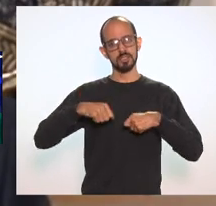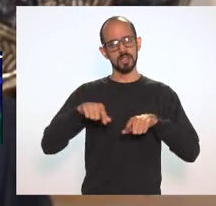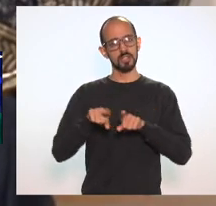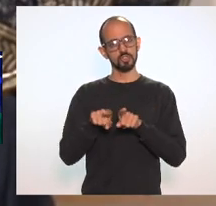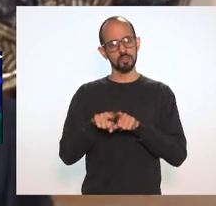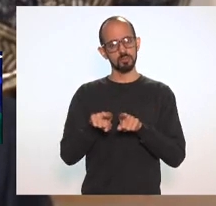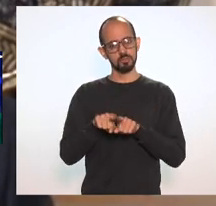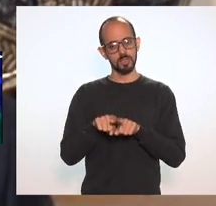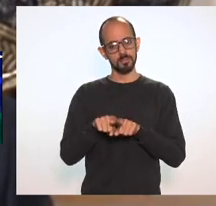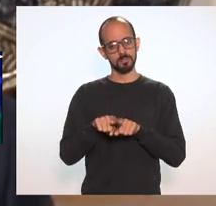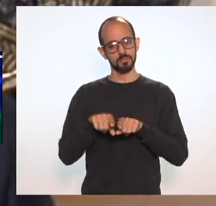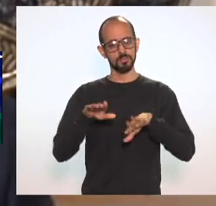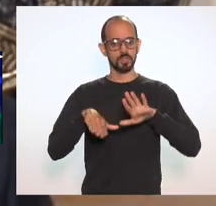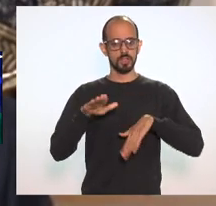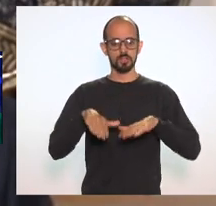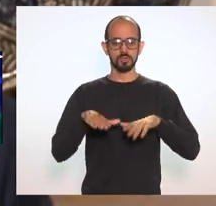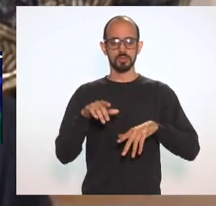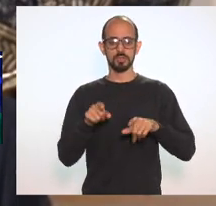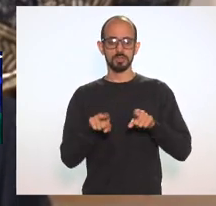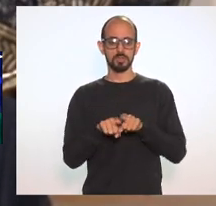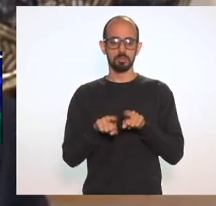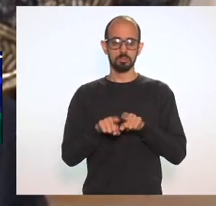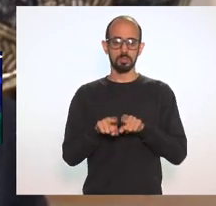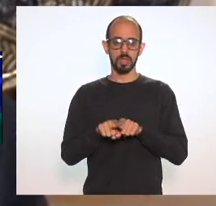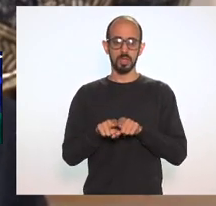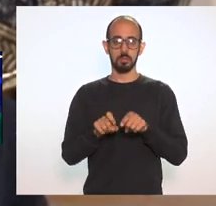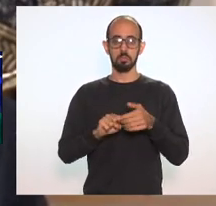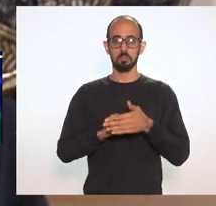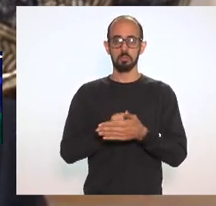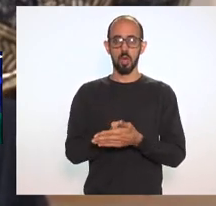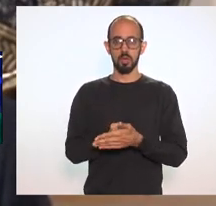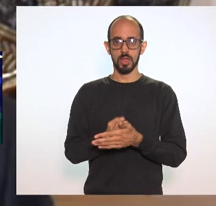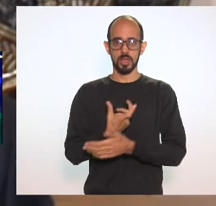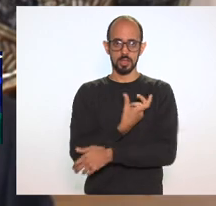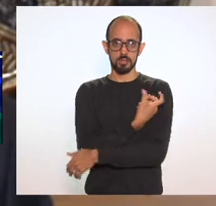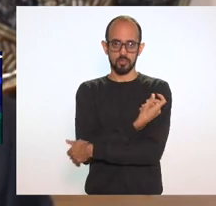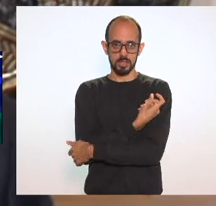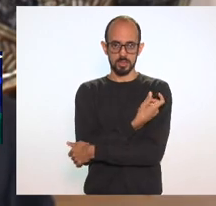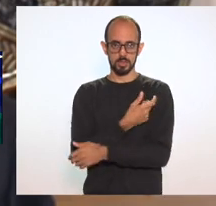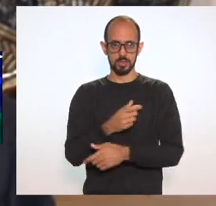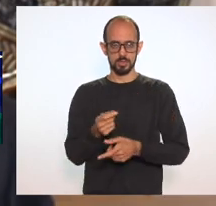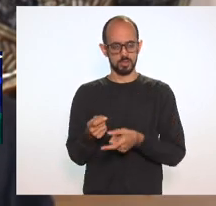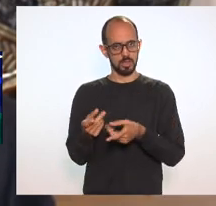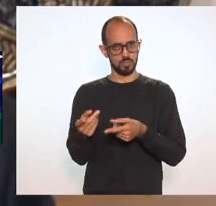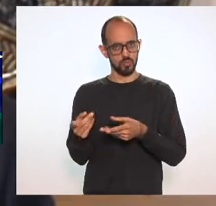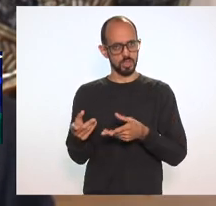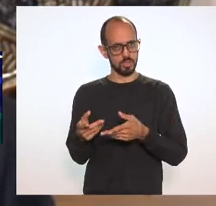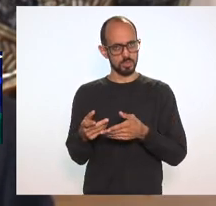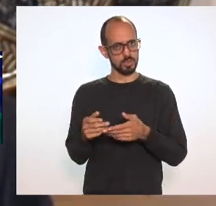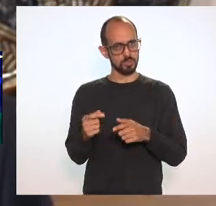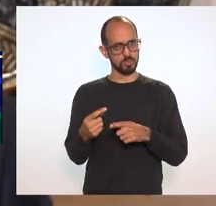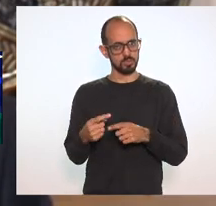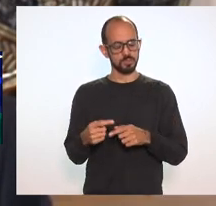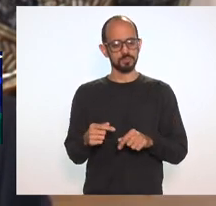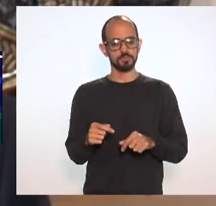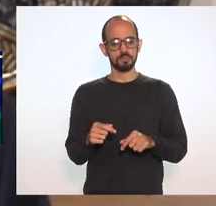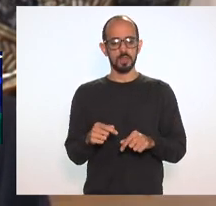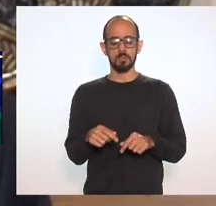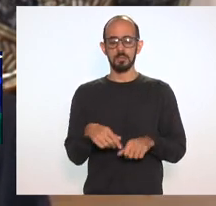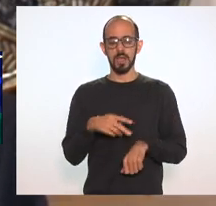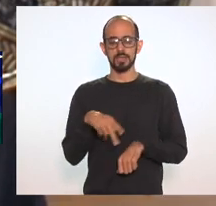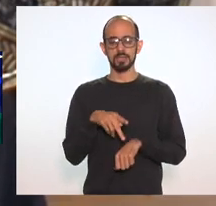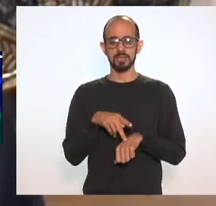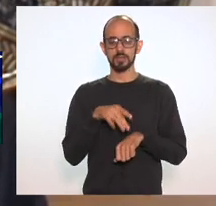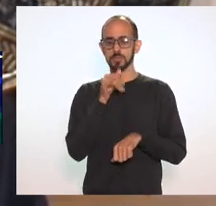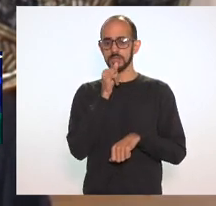acabam quase que travando as vacinas em seus territórios países por